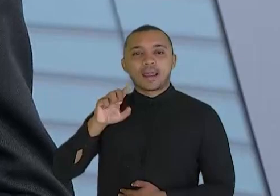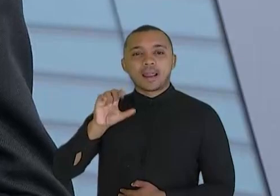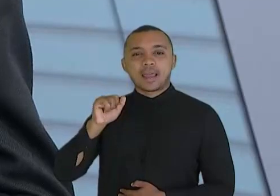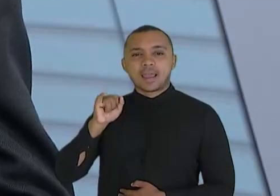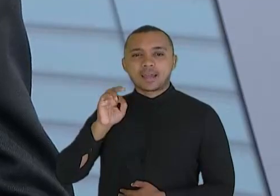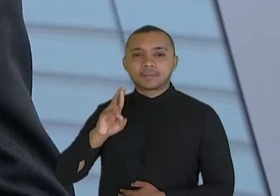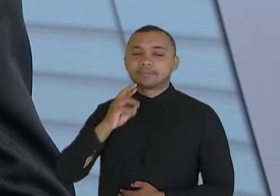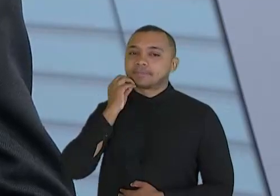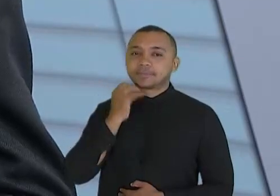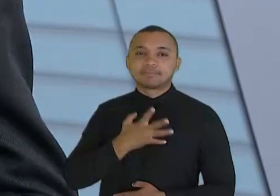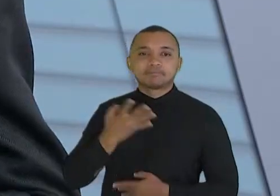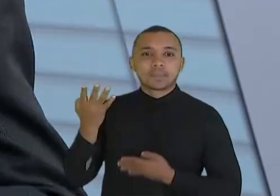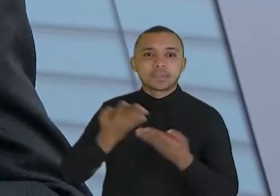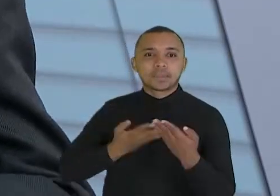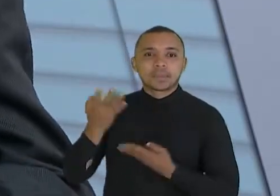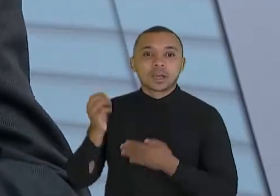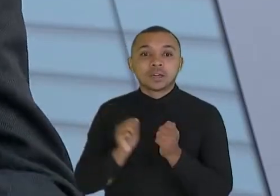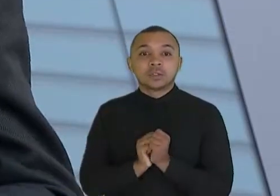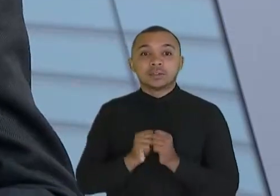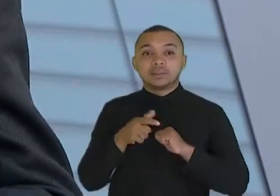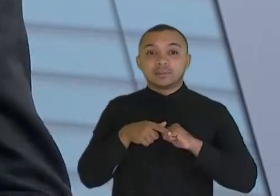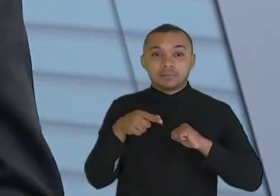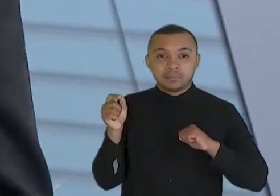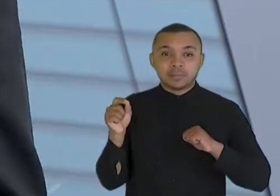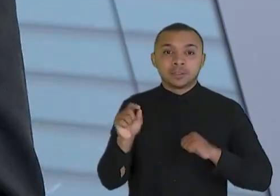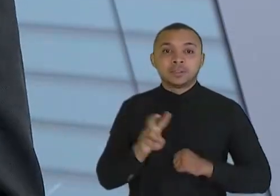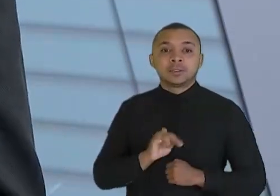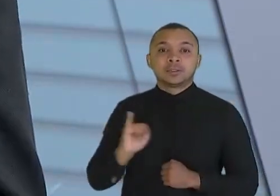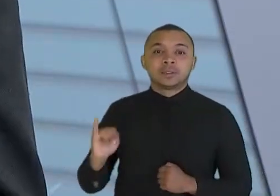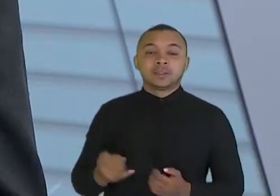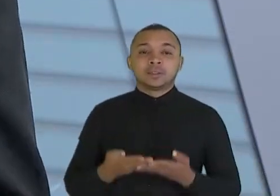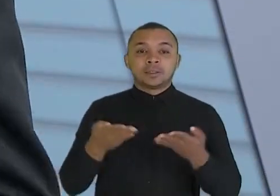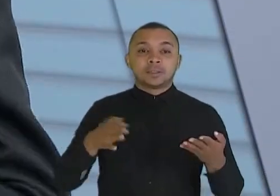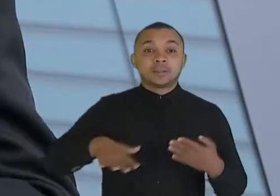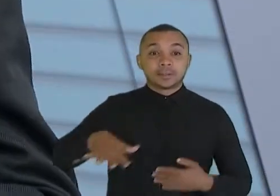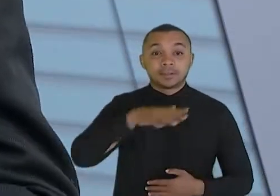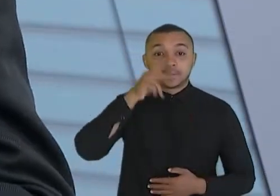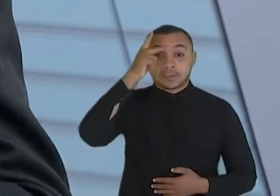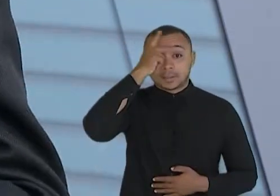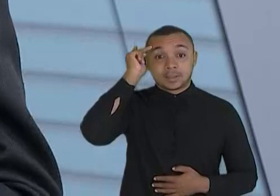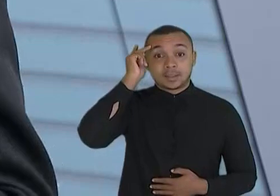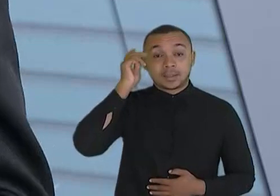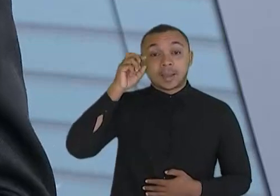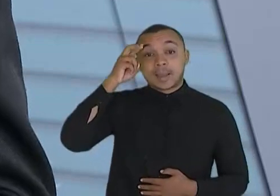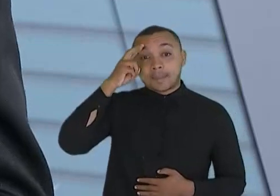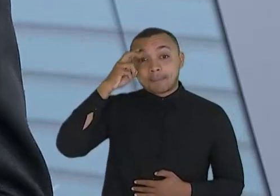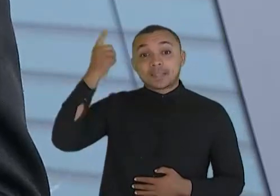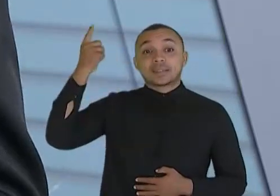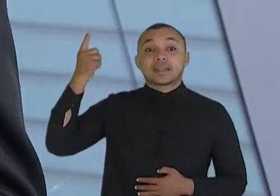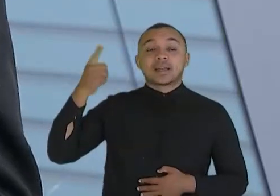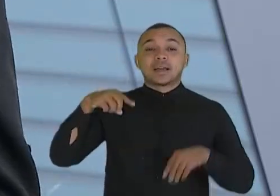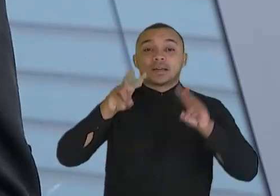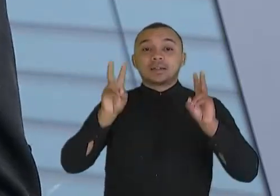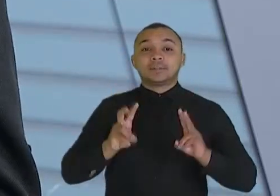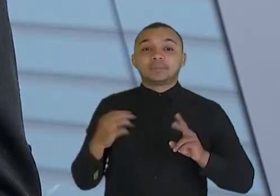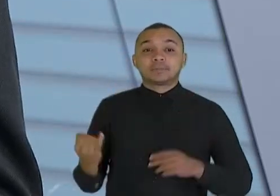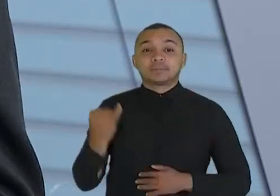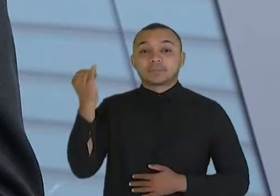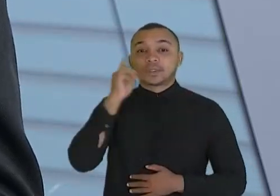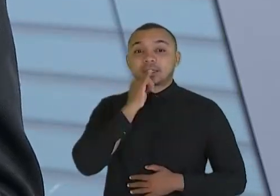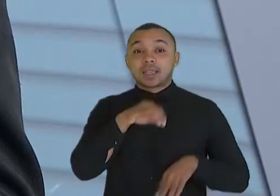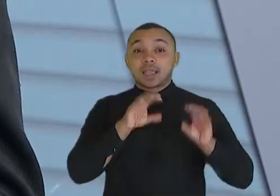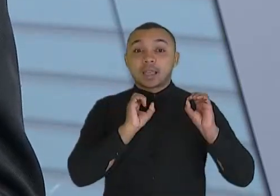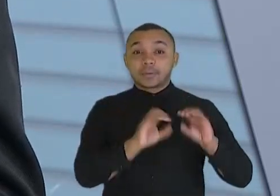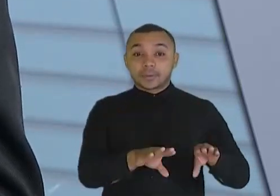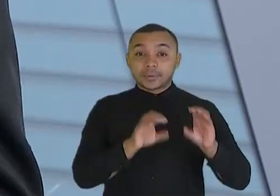bons programas que levam ao nosso público, à sociedade, a refletir sobre temas importantes, como, por exemplo, a educação ambiental.